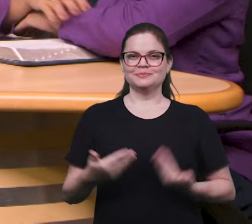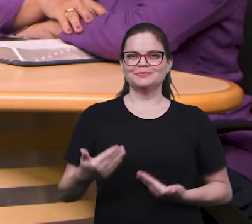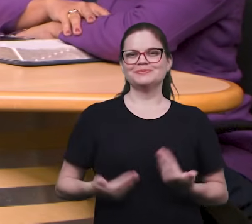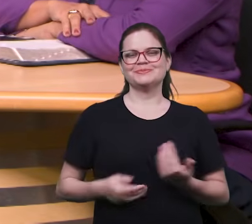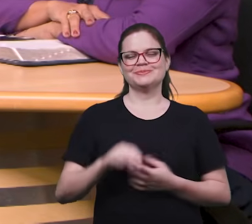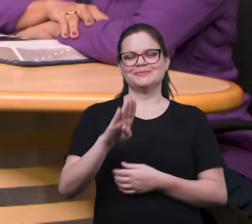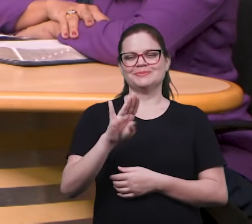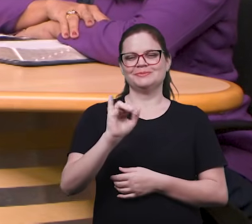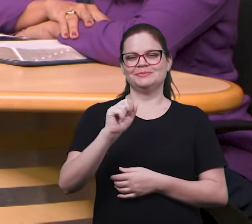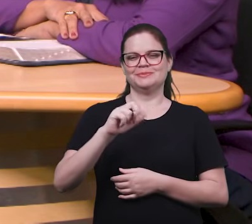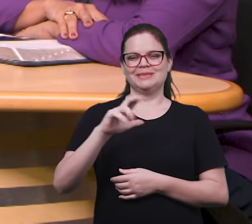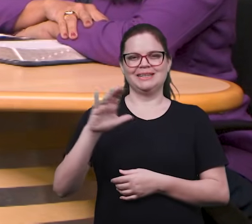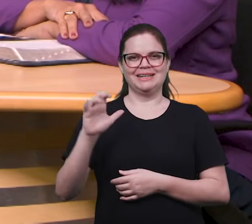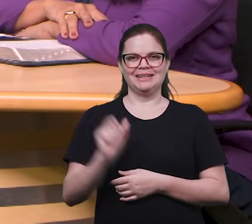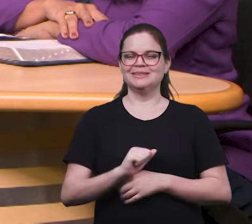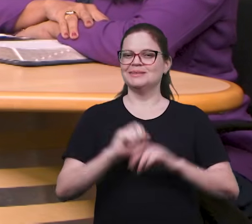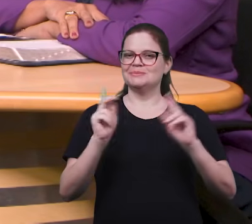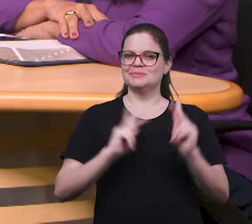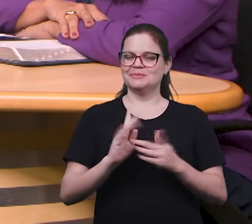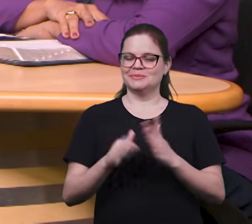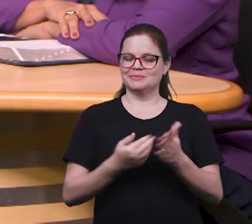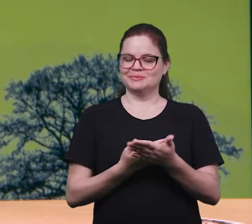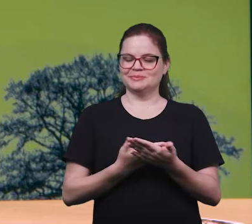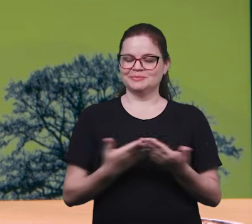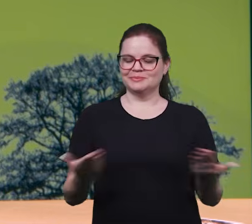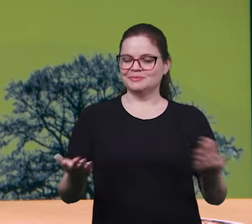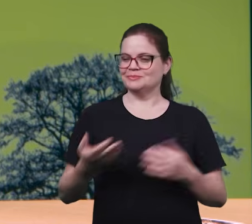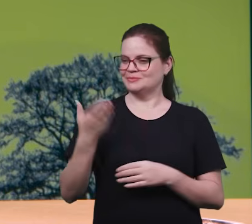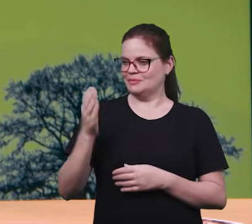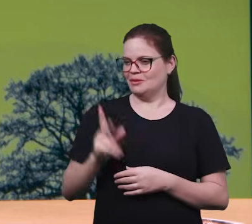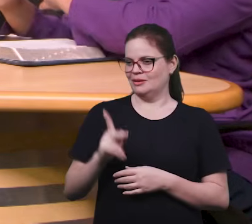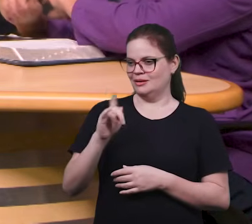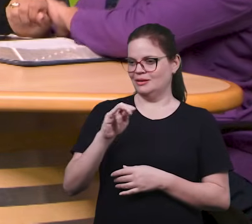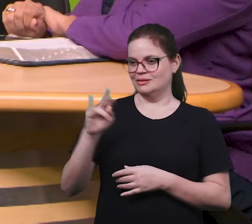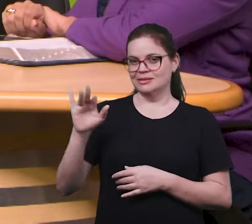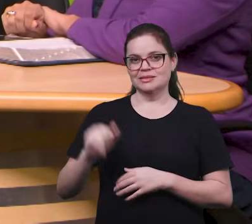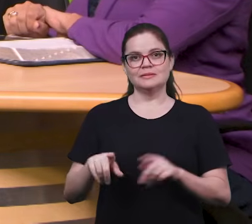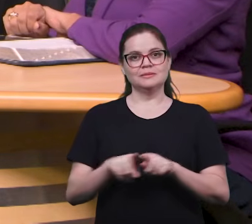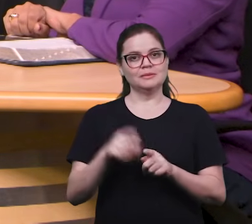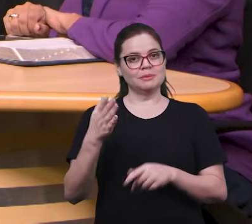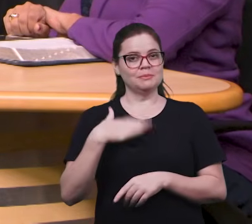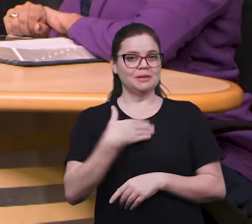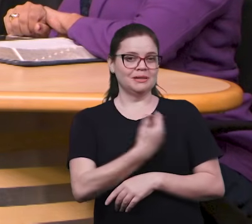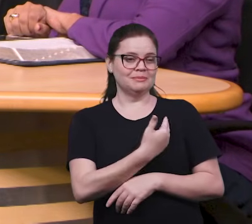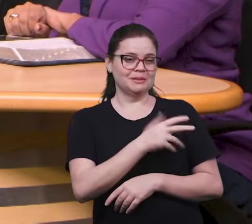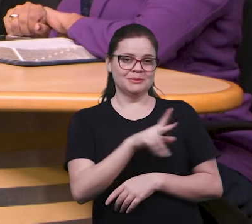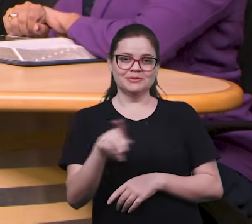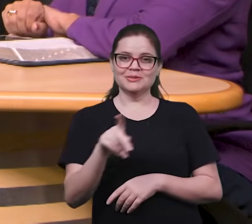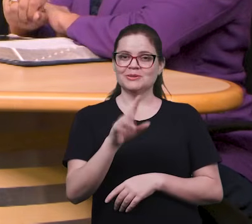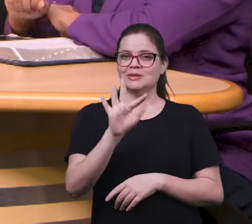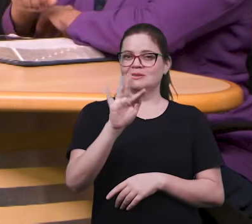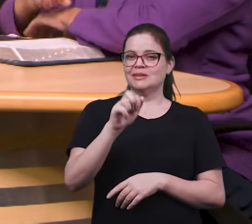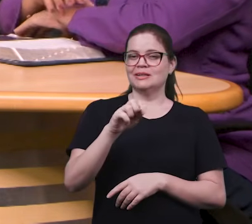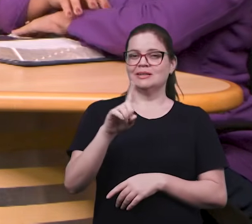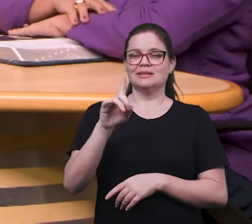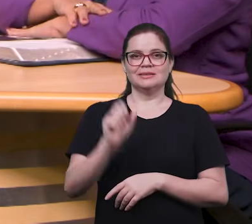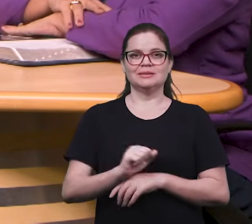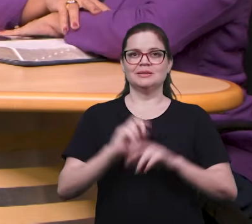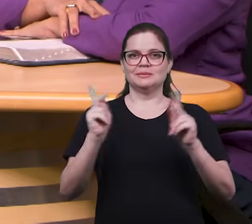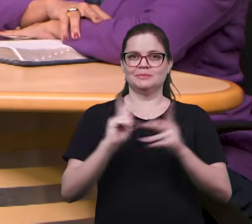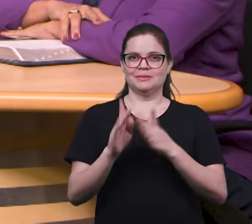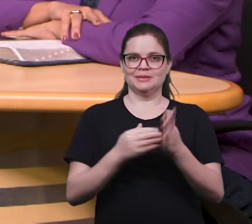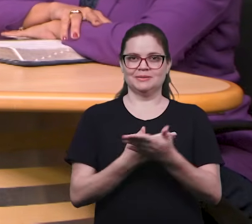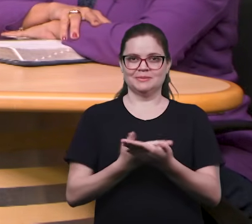Bianca Lânia Acilino. A paz do Senhor, Bianca. Paz do Senhor, Kézia. E também nos acompanha minha querida amiga, professora Fernanda Becali. A paz